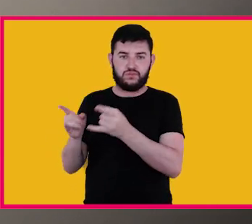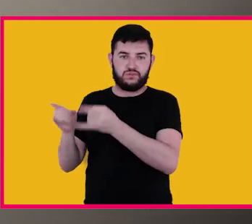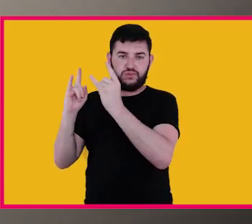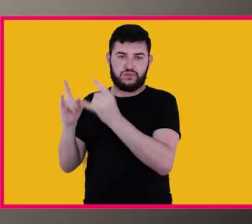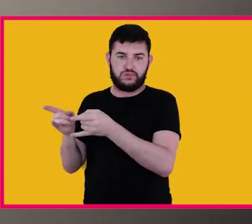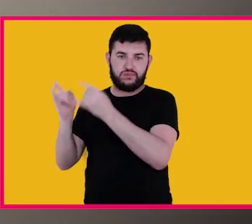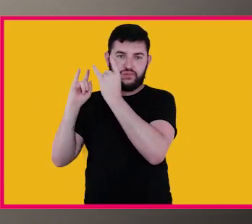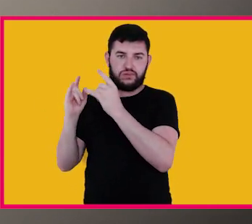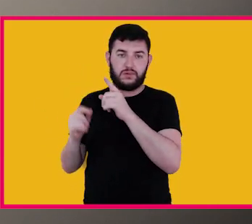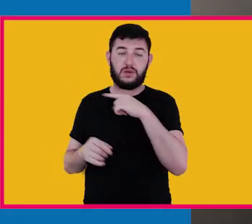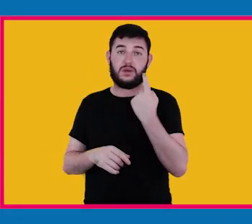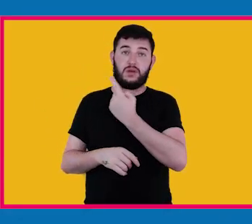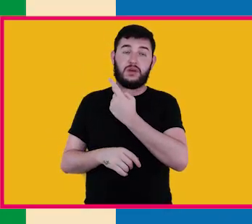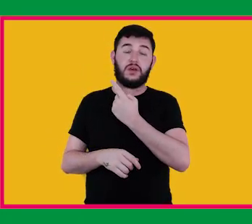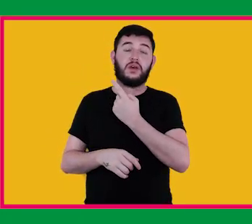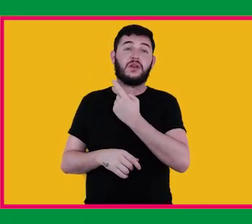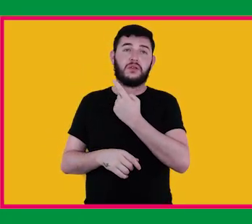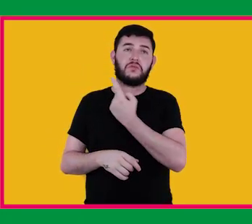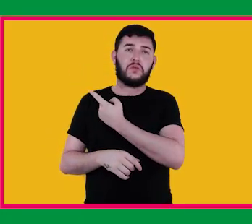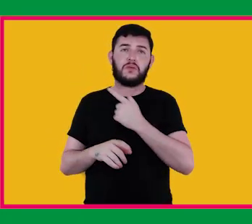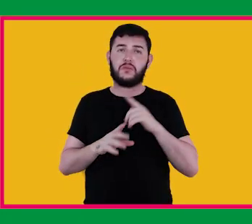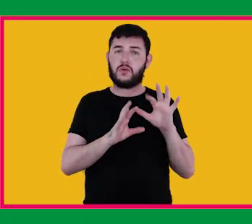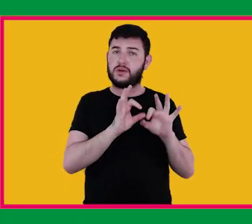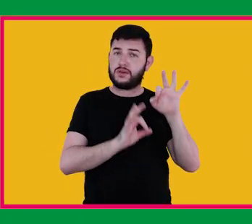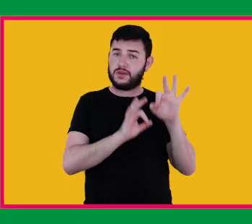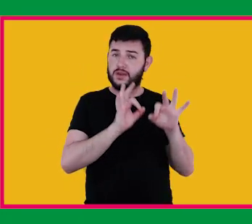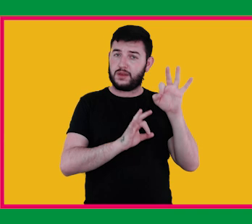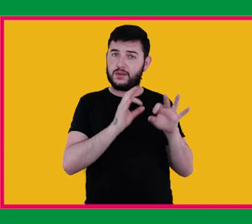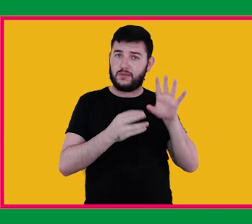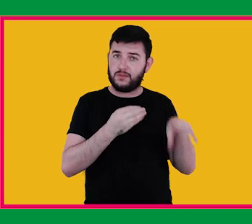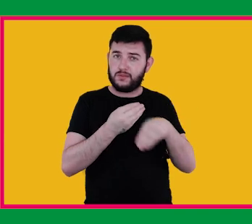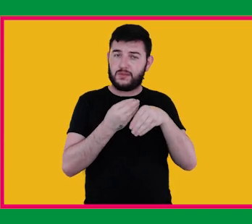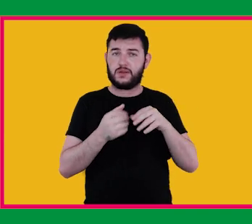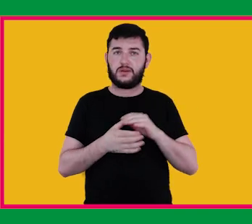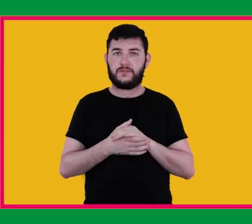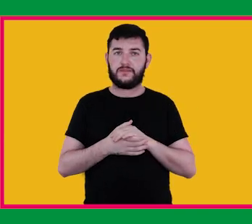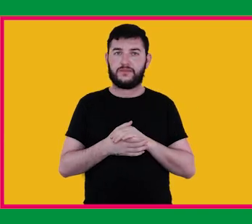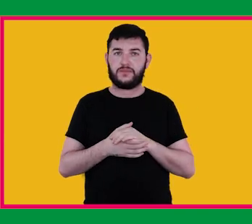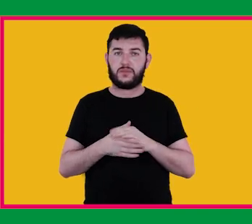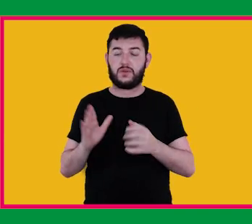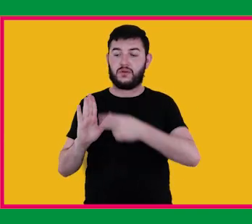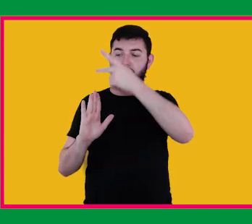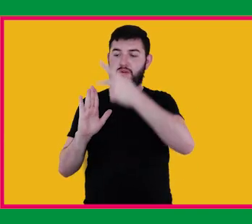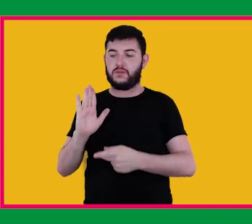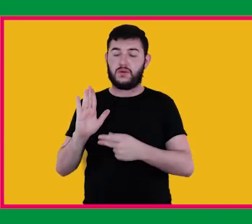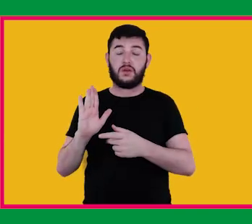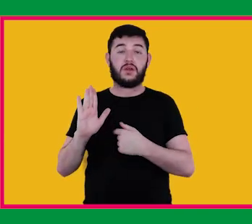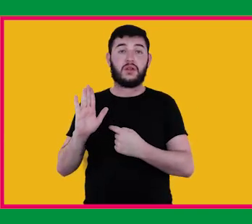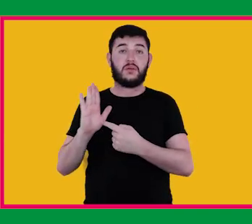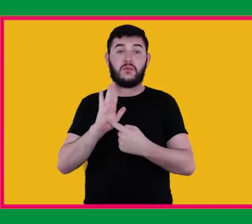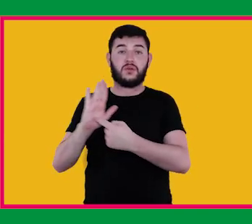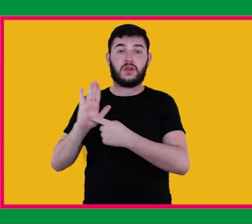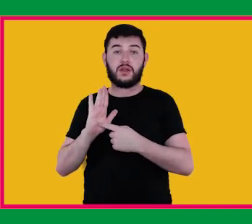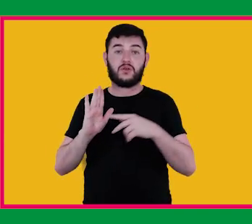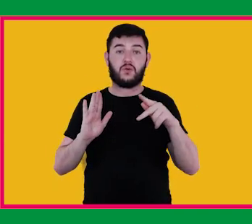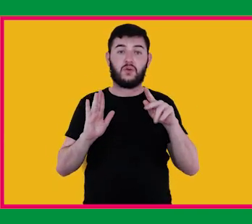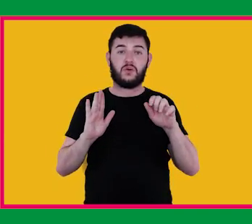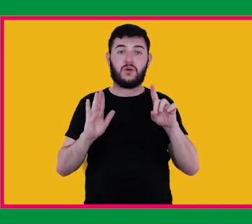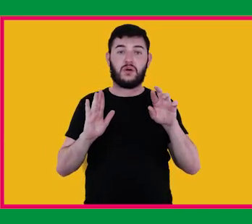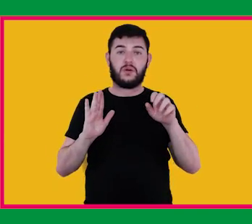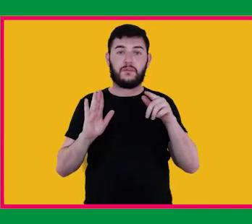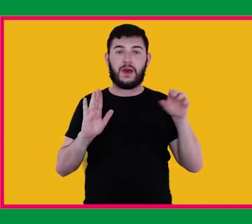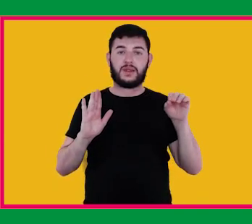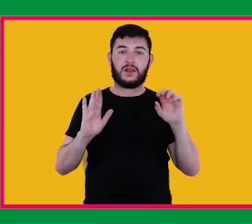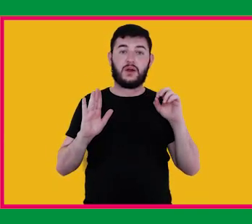projeto para fazer mais um adendo. Todos os projetos do pacote de referência serão fornecidos com a versão padrão e a versão espelhada. Isso